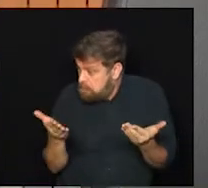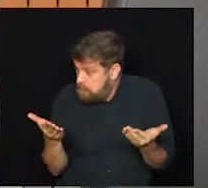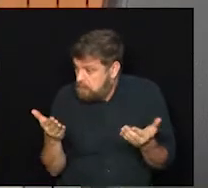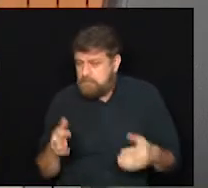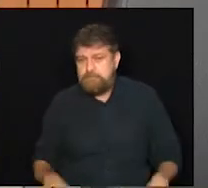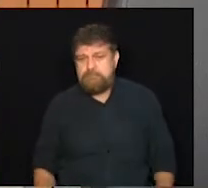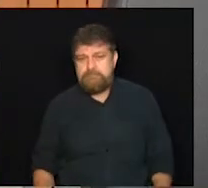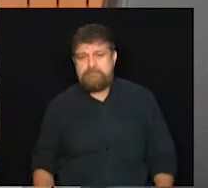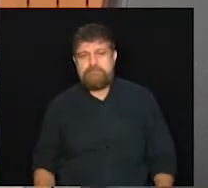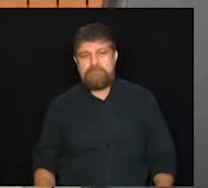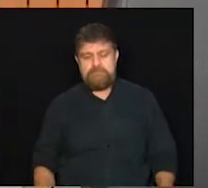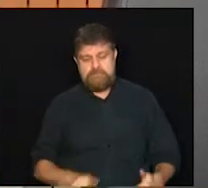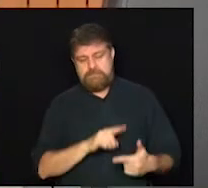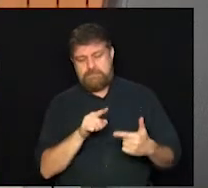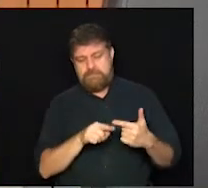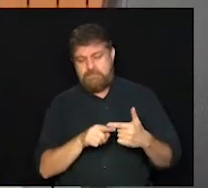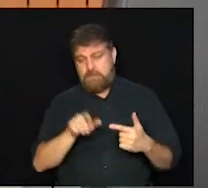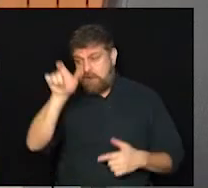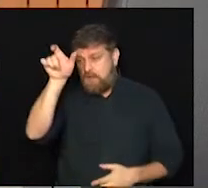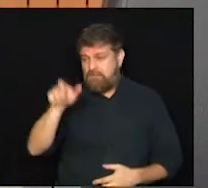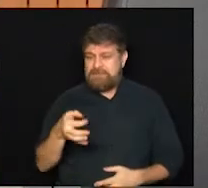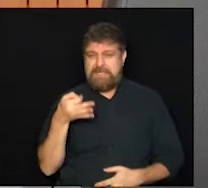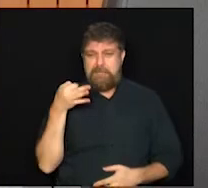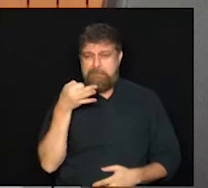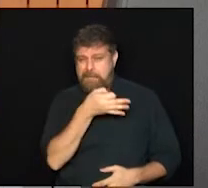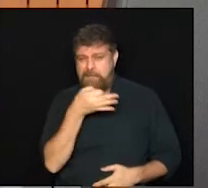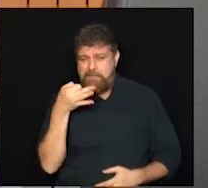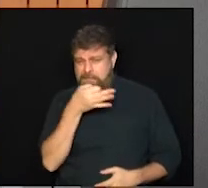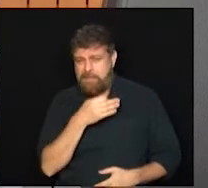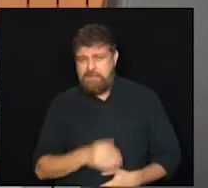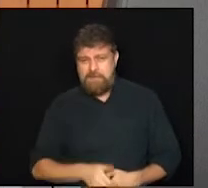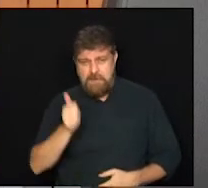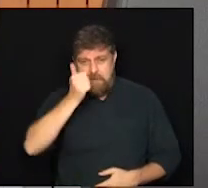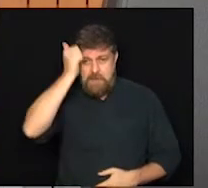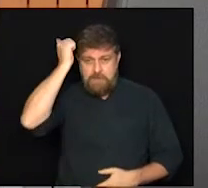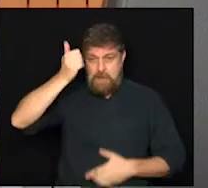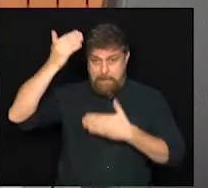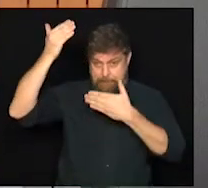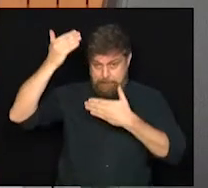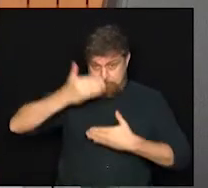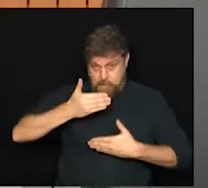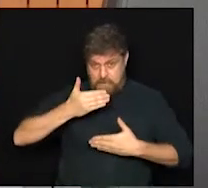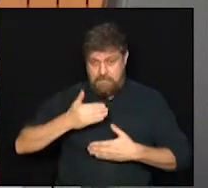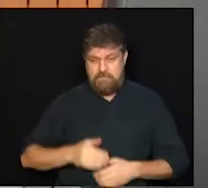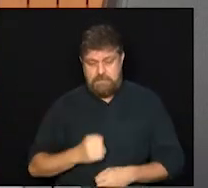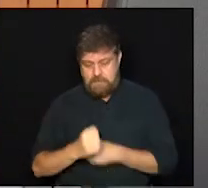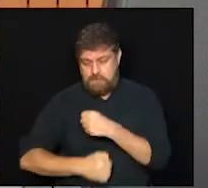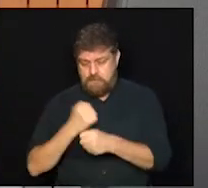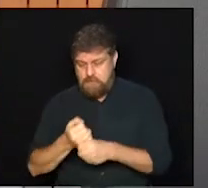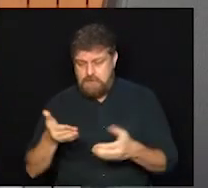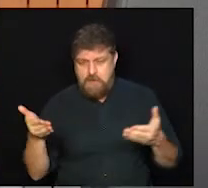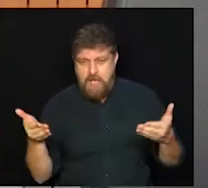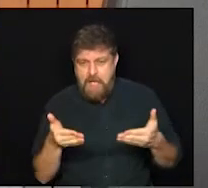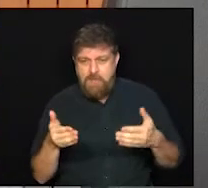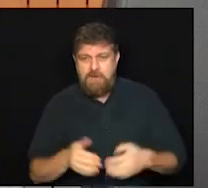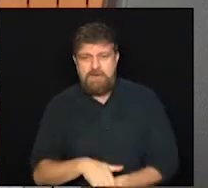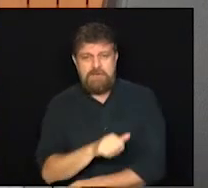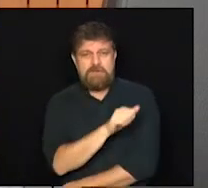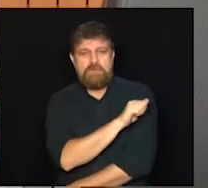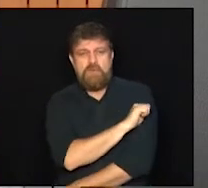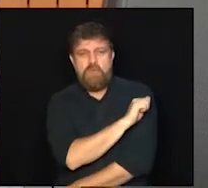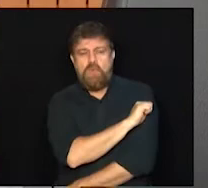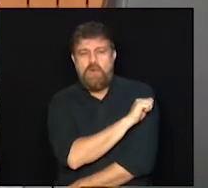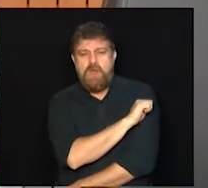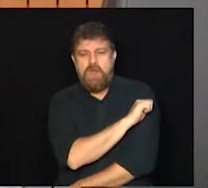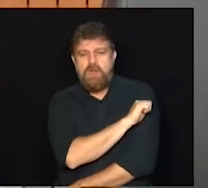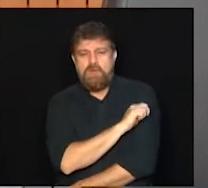Você falou que no vestibular desse ano, os alunos, por não ter havido